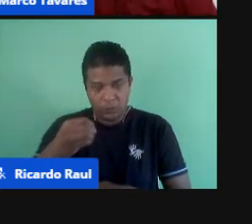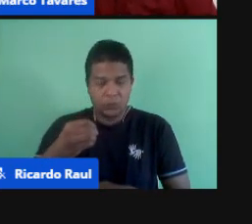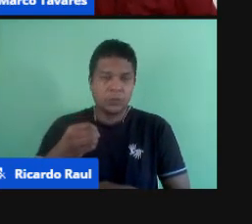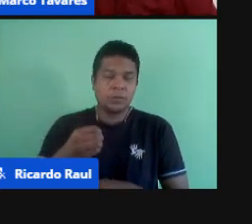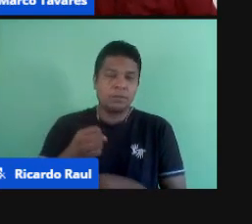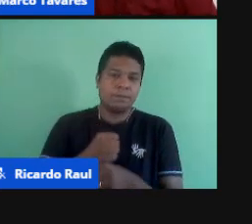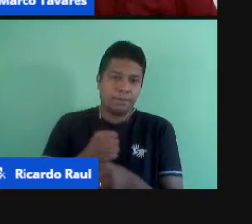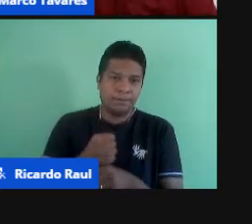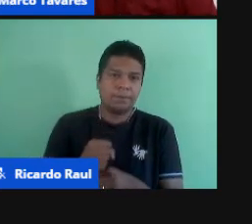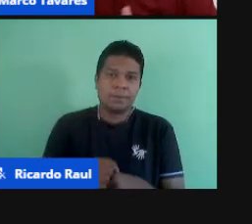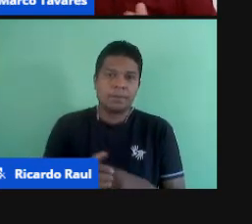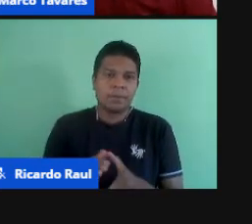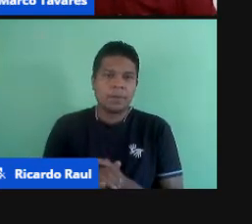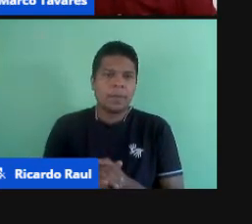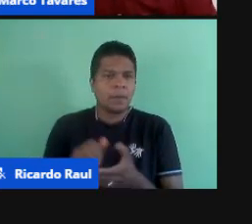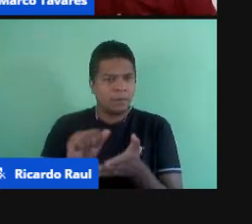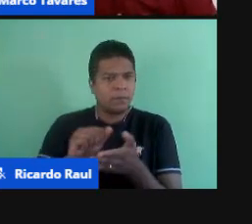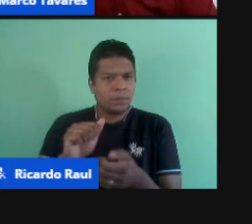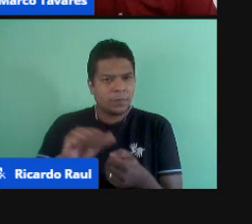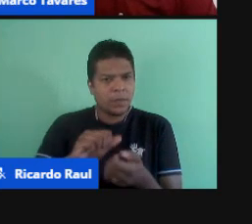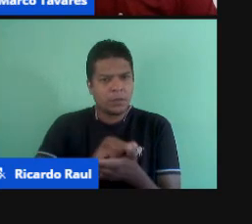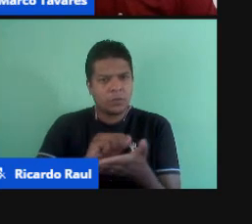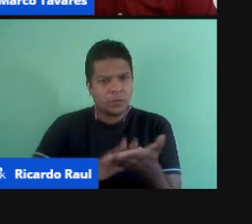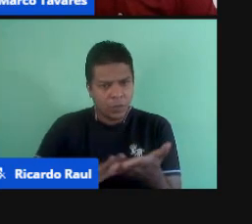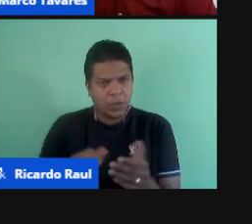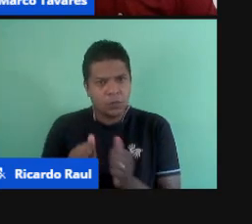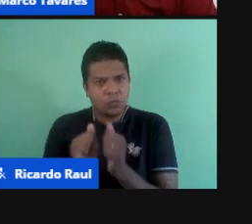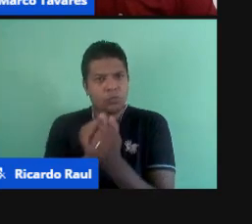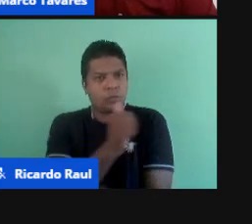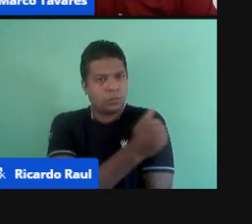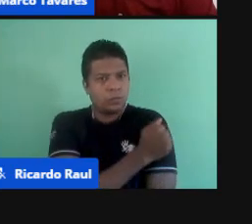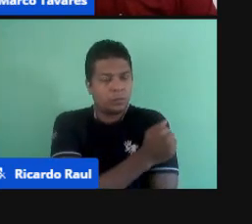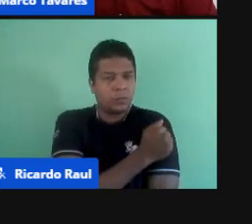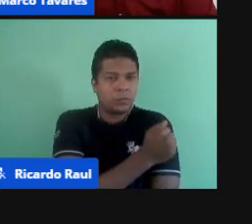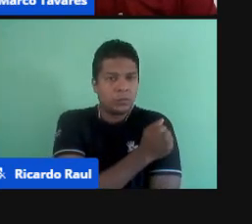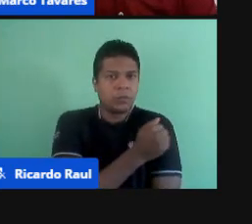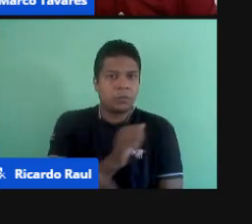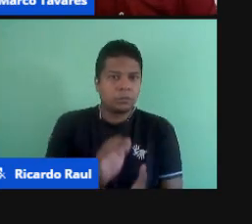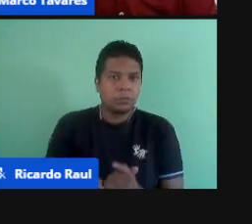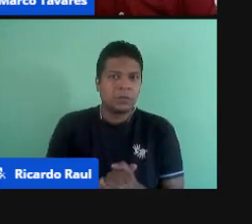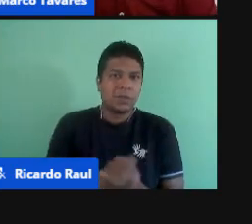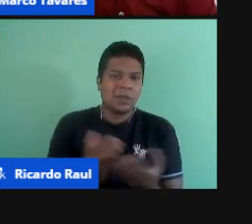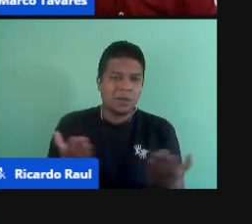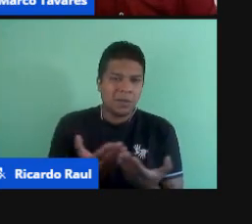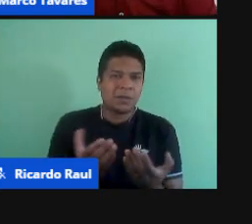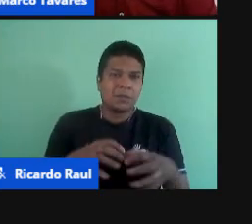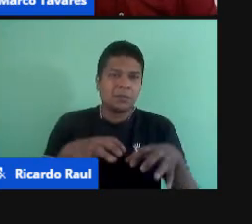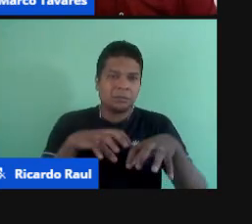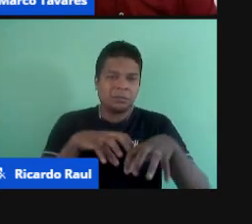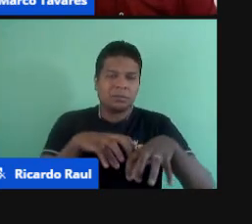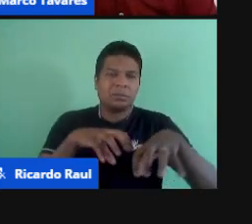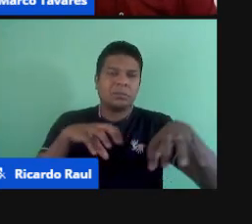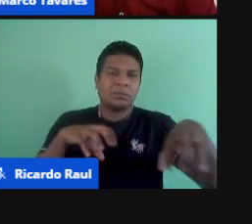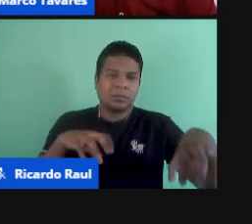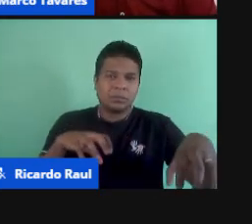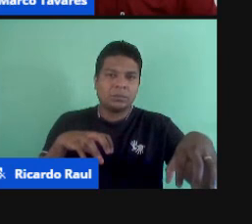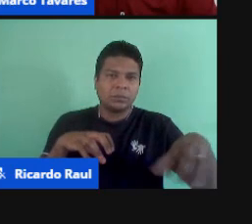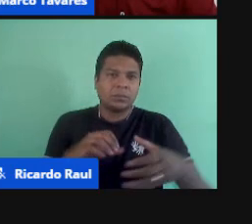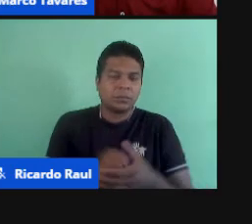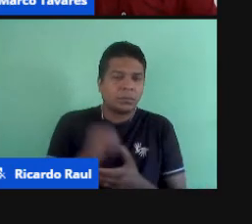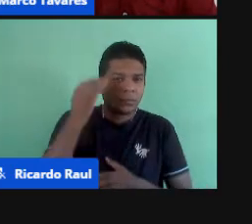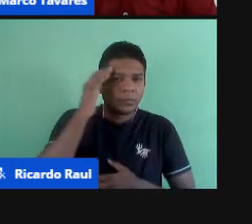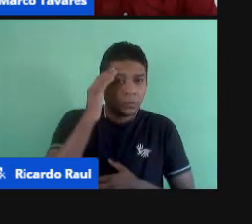aí, se for conseguir, nós que estamos em home, em off, trabalhar isso, eles